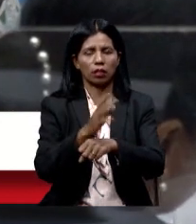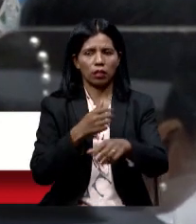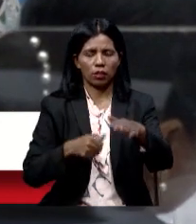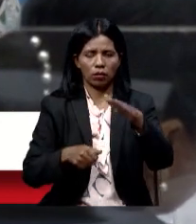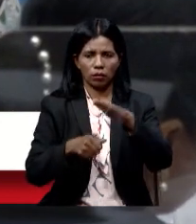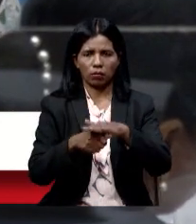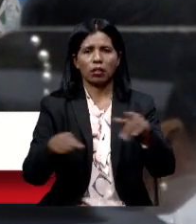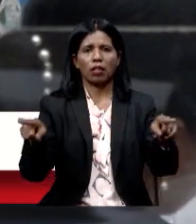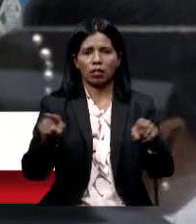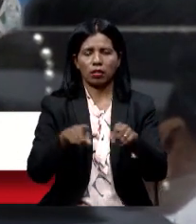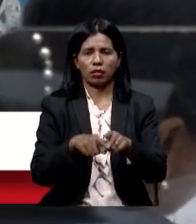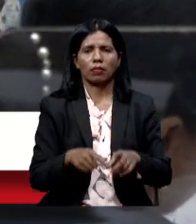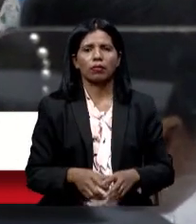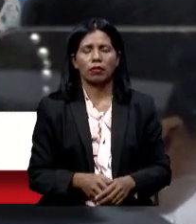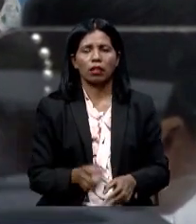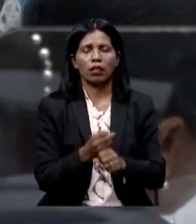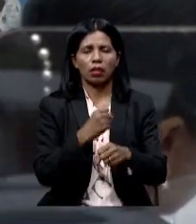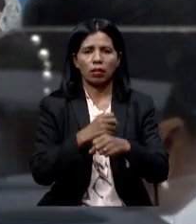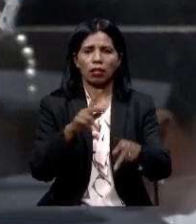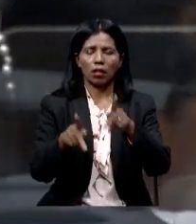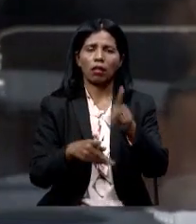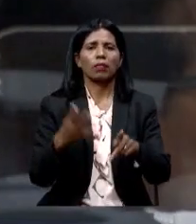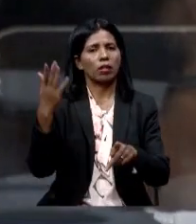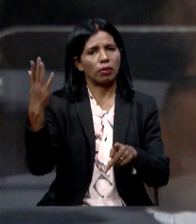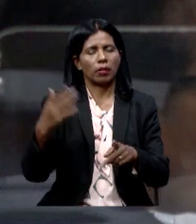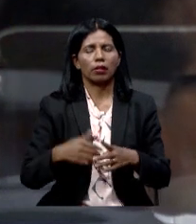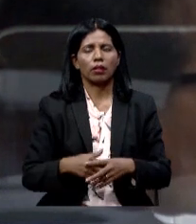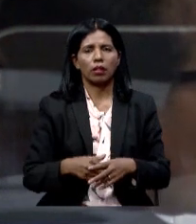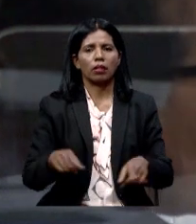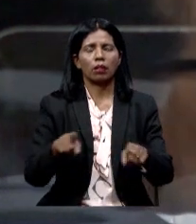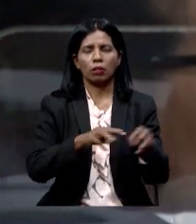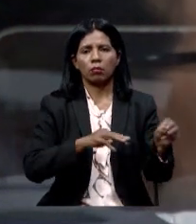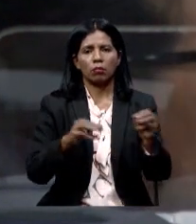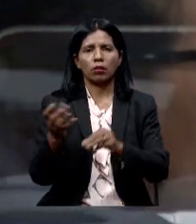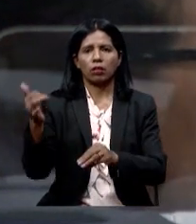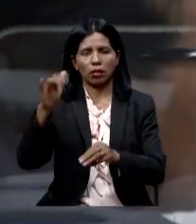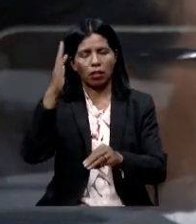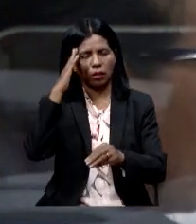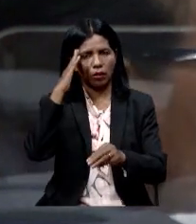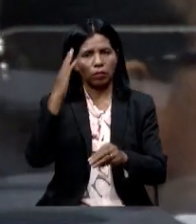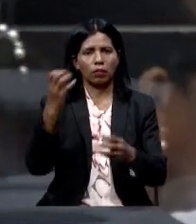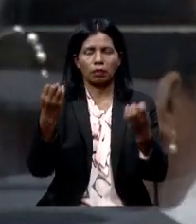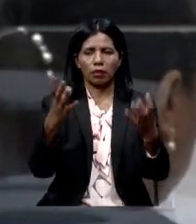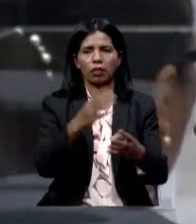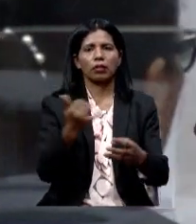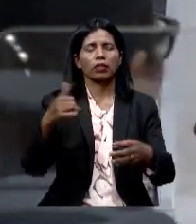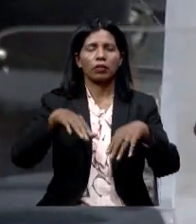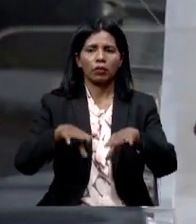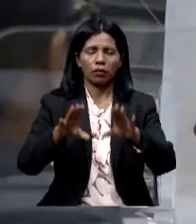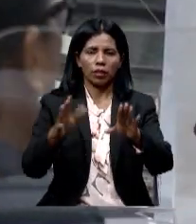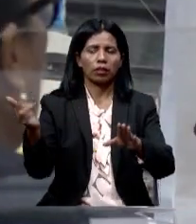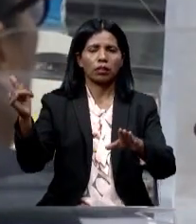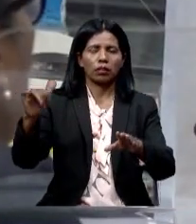se ranemos, haloite no povo e nevane, muda ser a noin, para que se afante ser na